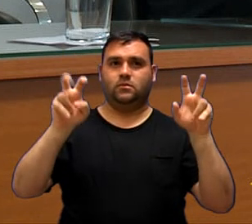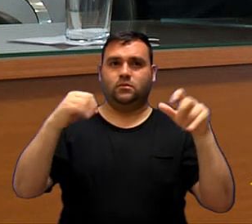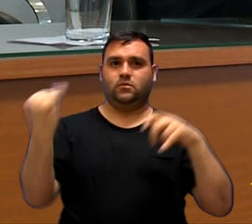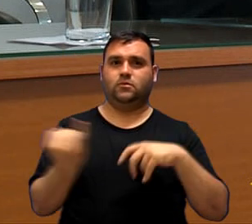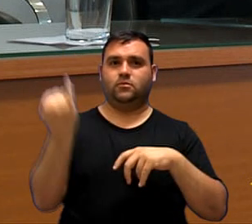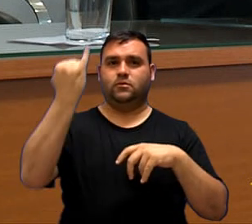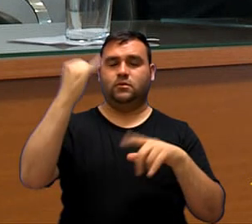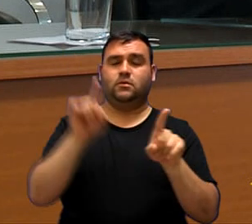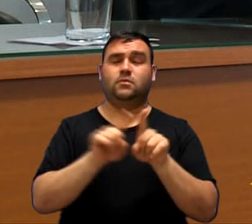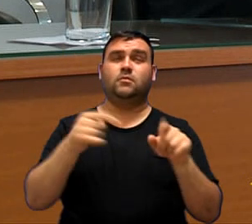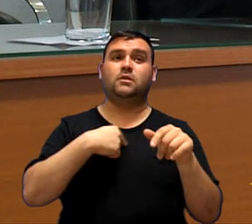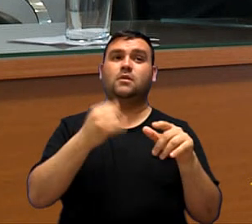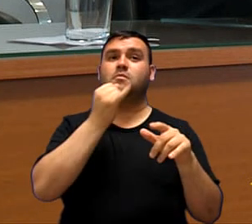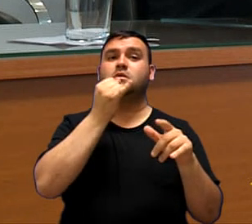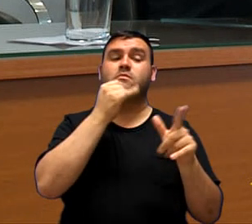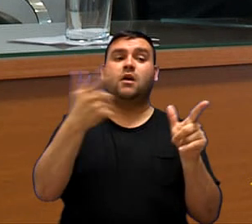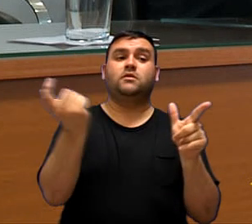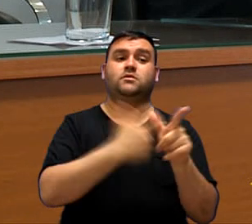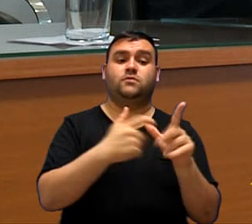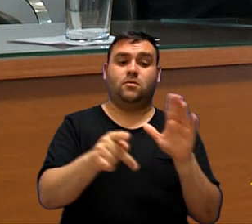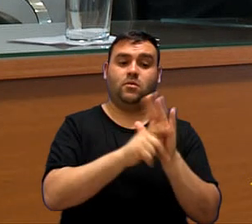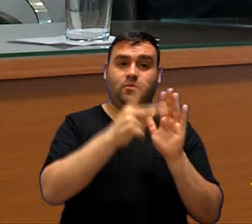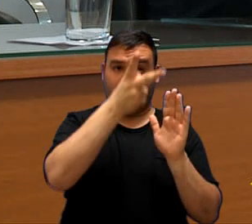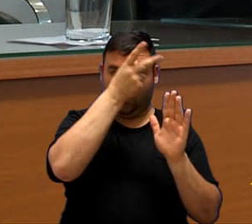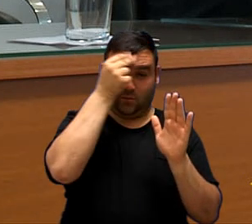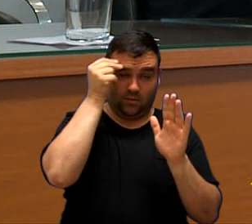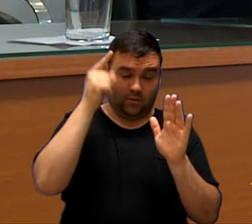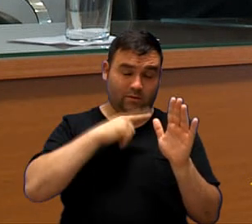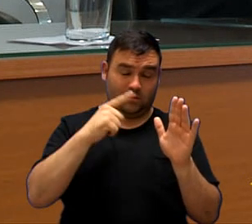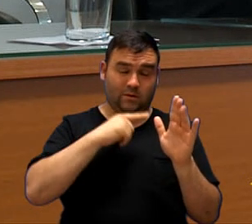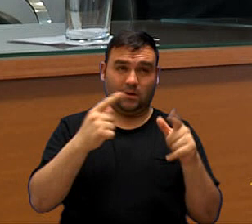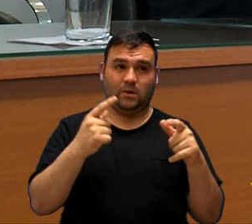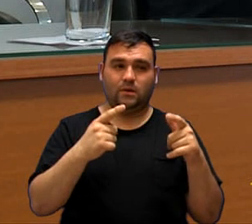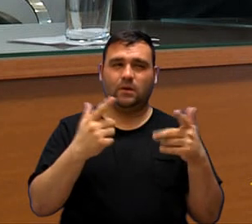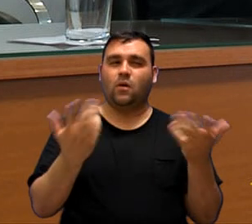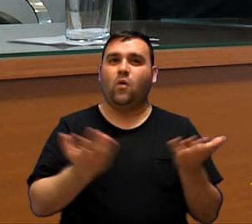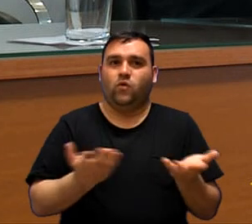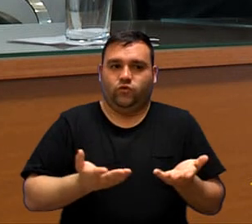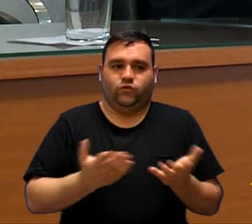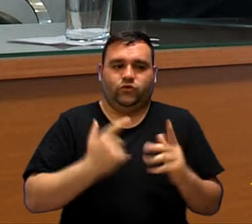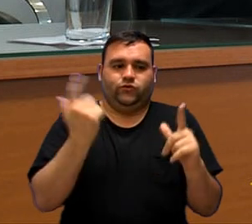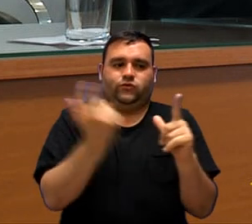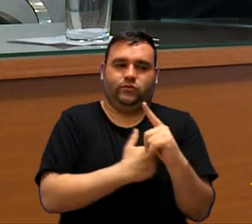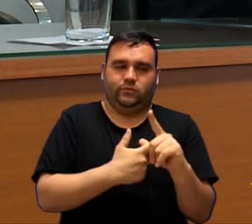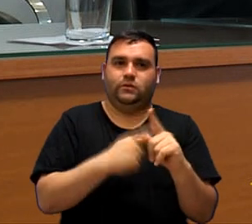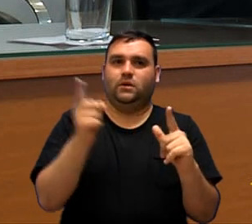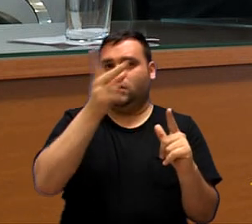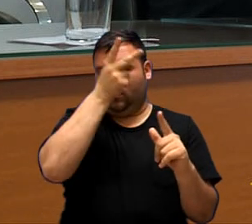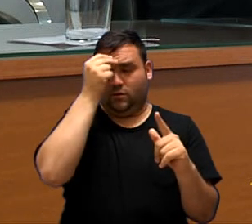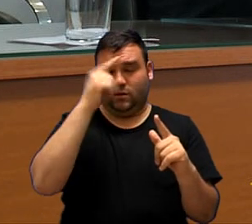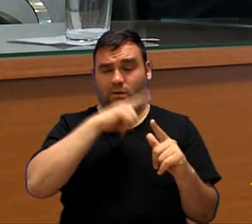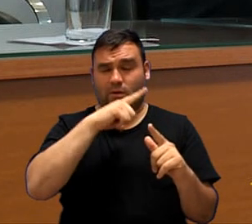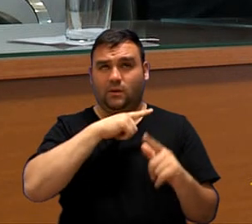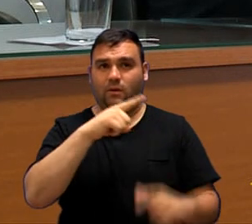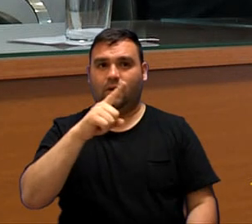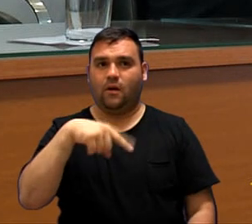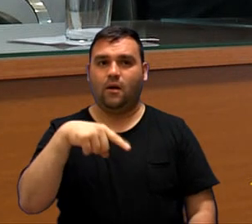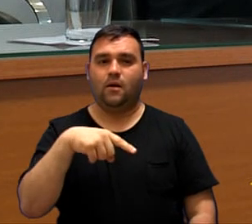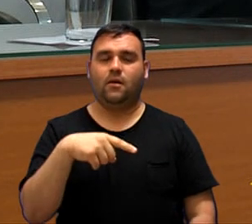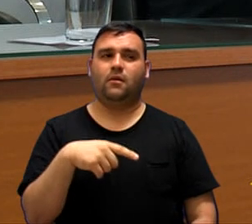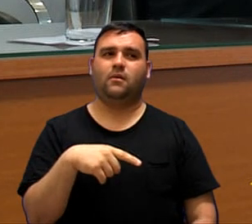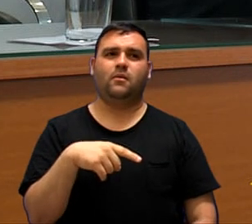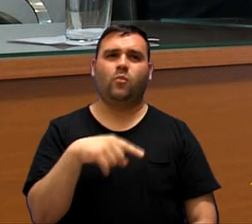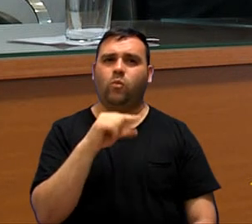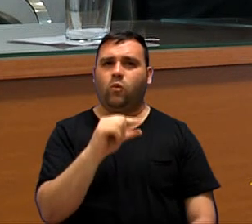importante. Pois não. O nível de endividamento da prefeitura, secretário. O nível de endividamento da prefeitura é...